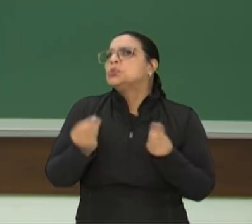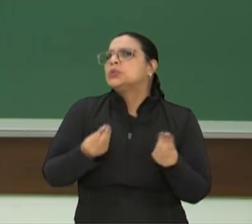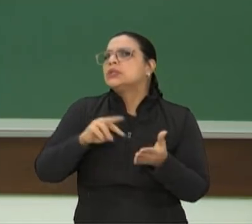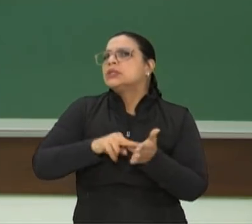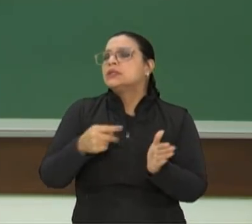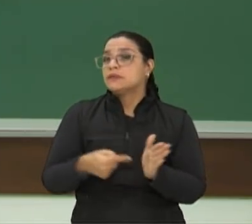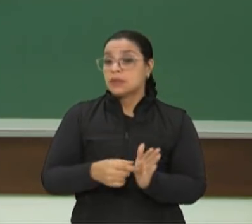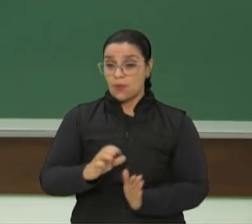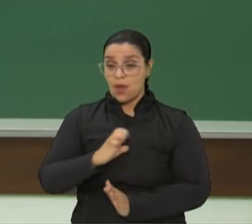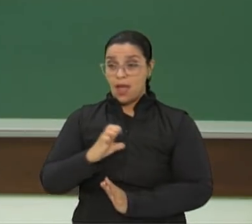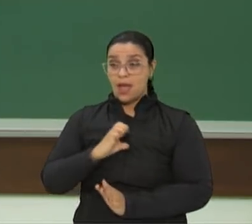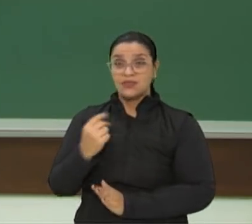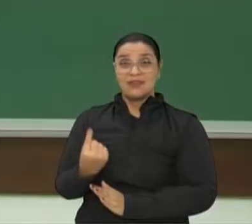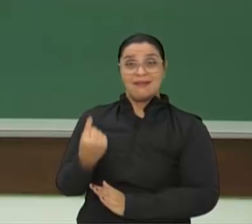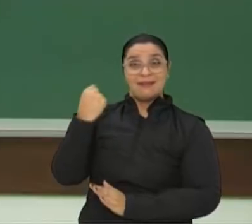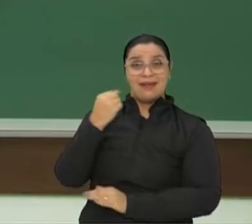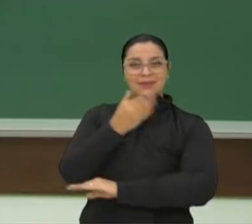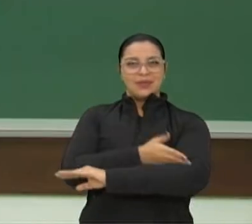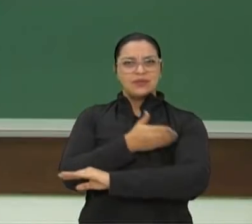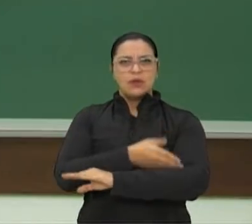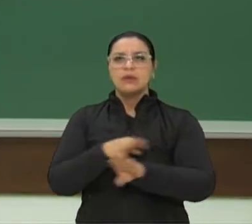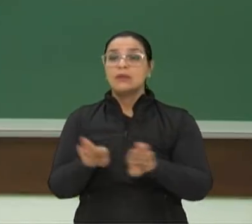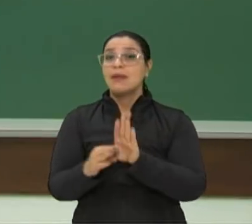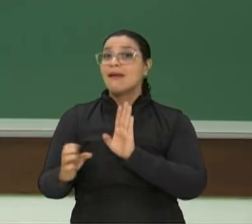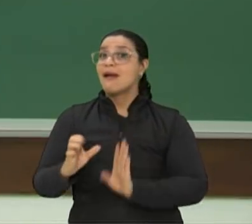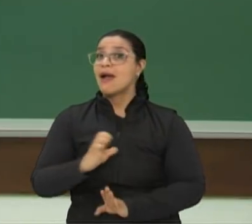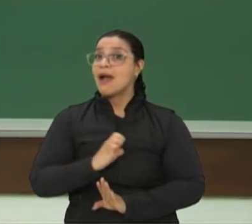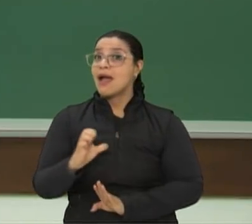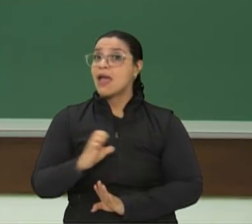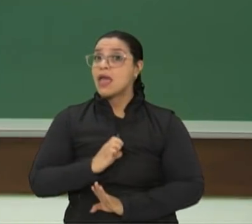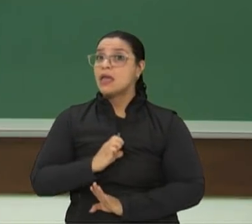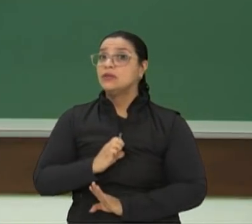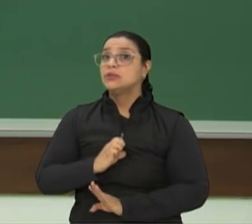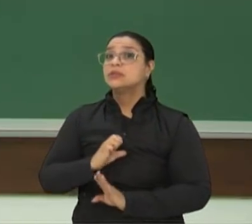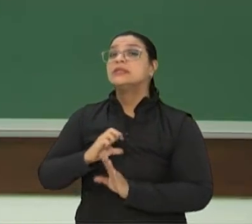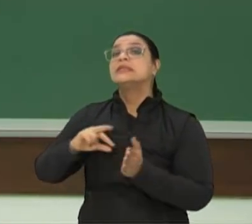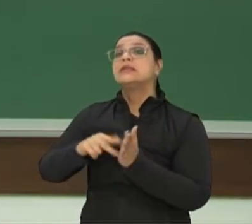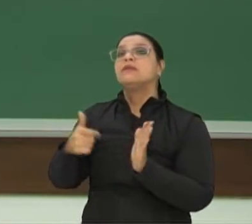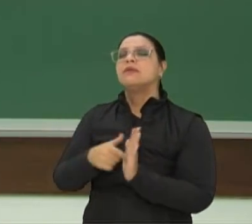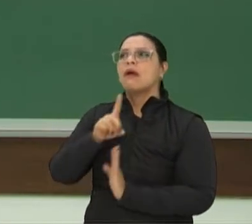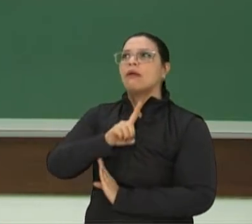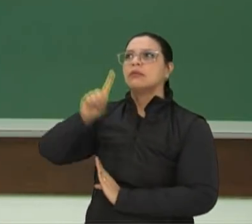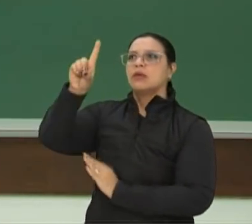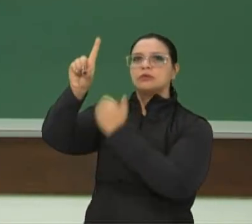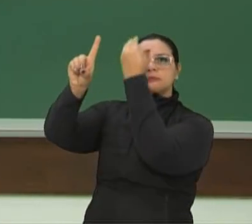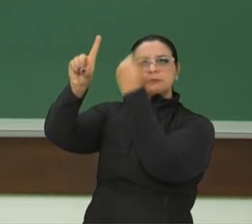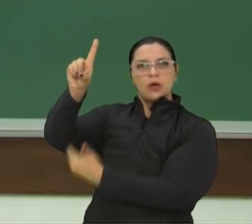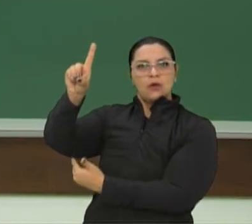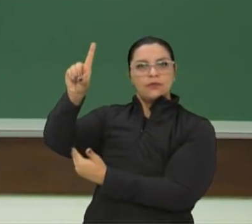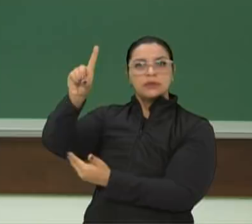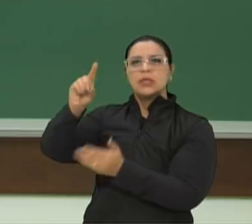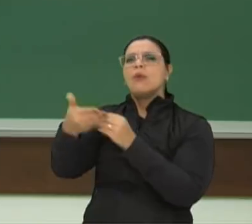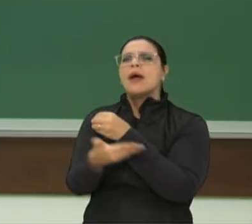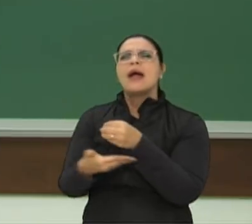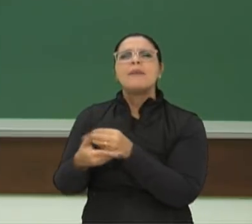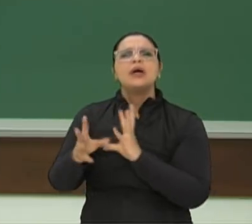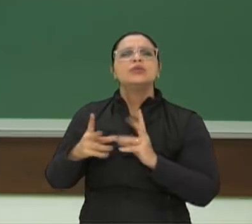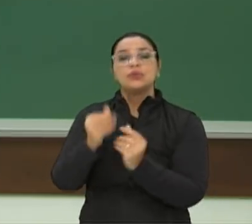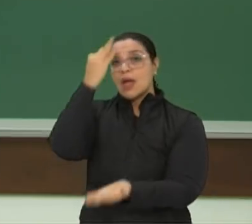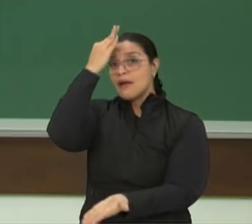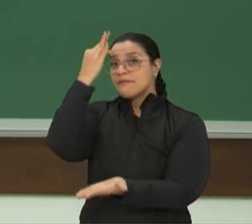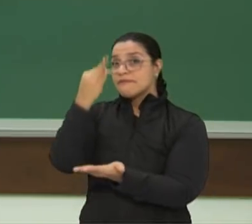ética medieval que a gente viu, era justamente uma ética pautada na figura de Deus. Então, a base para o conhecimento era a fé. Aqui